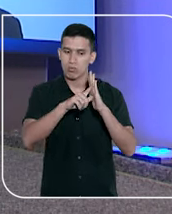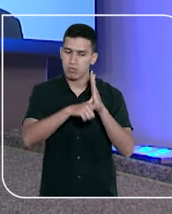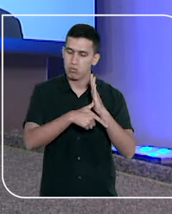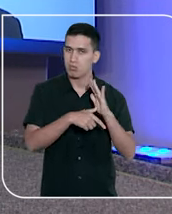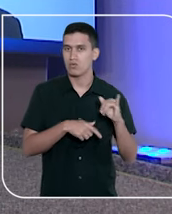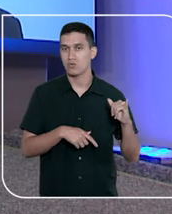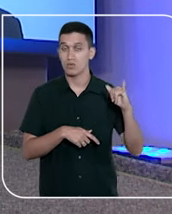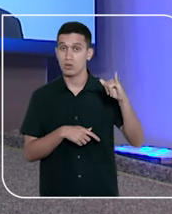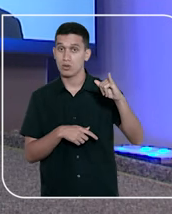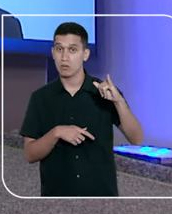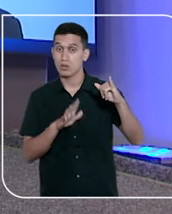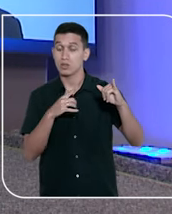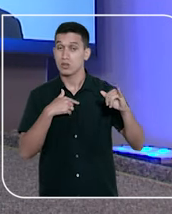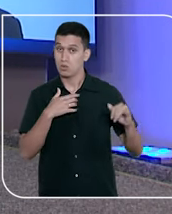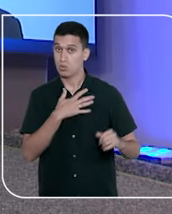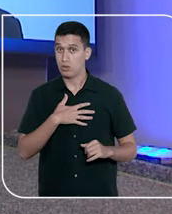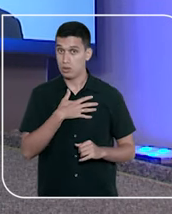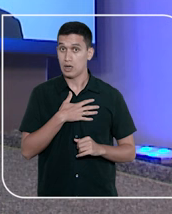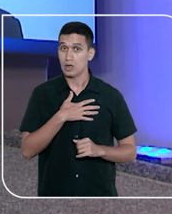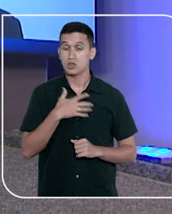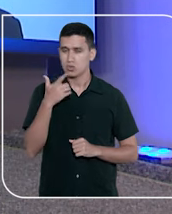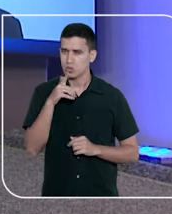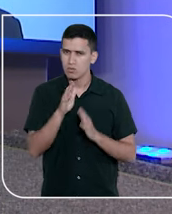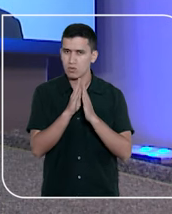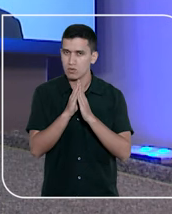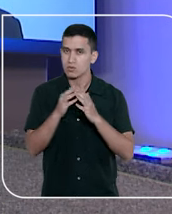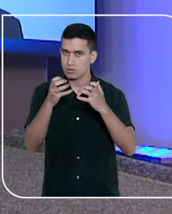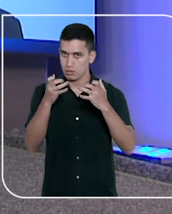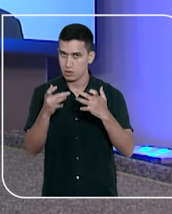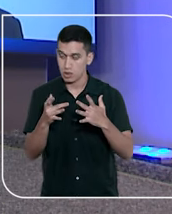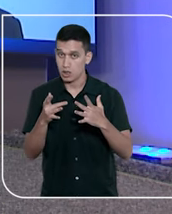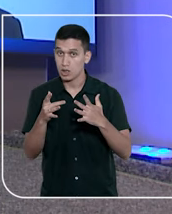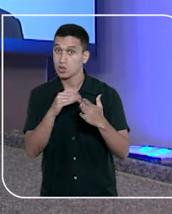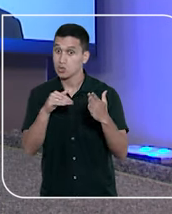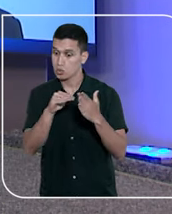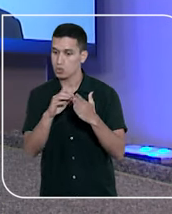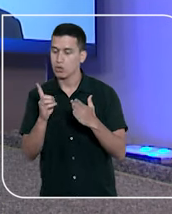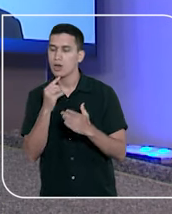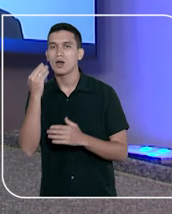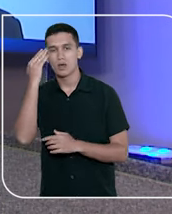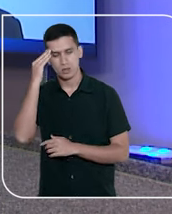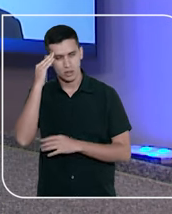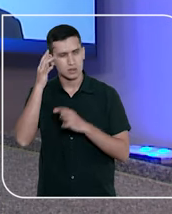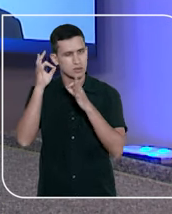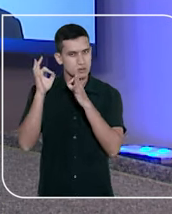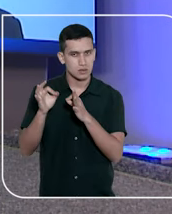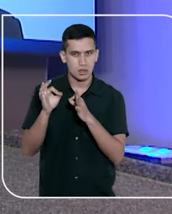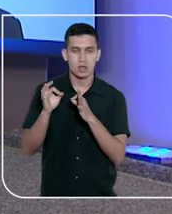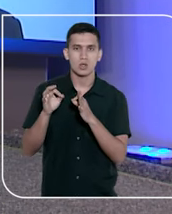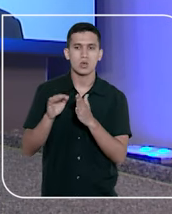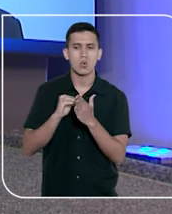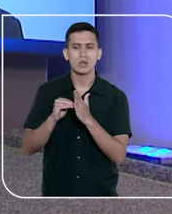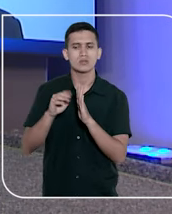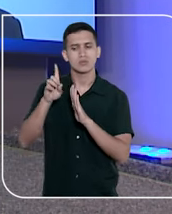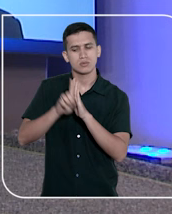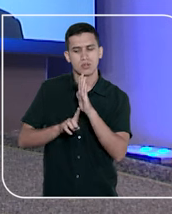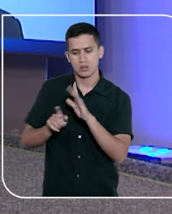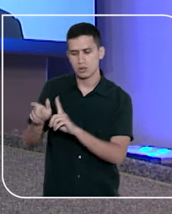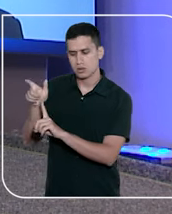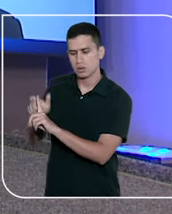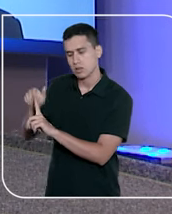de pontuá-los aqui para ficar ainda mais claro e para o nosso público entender direito. Quais seriam, então, esses direitos do consumidor em